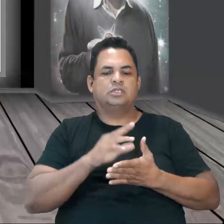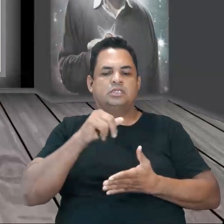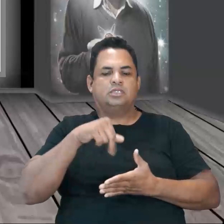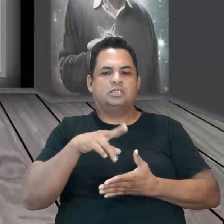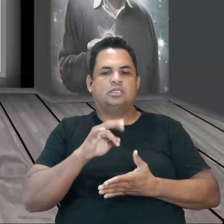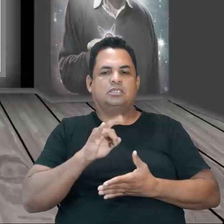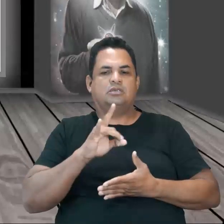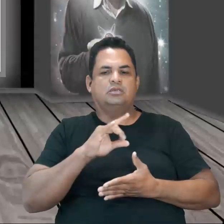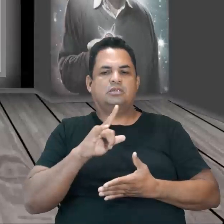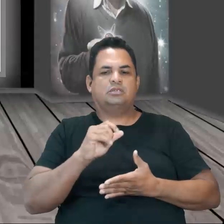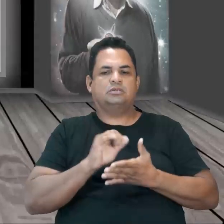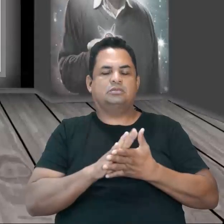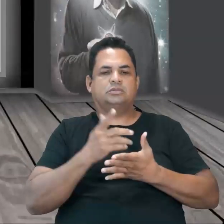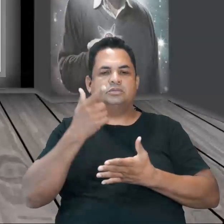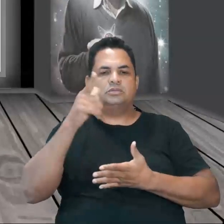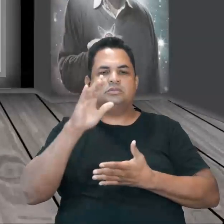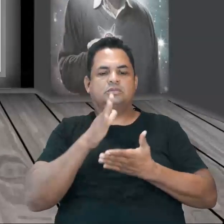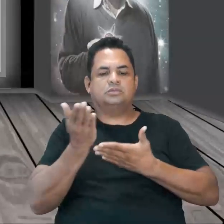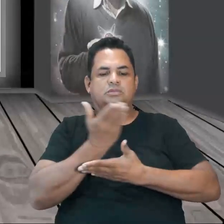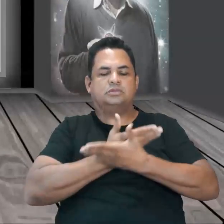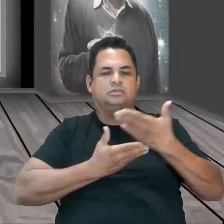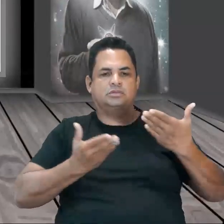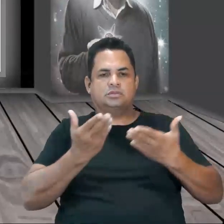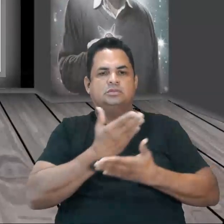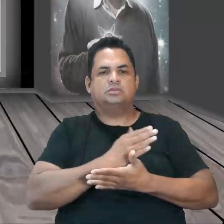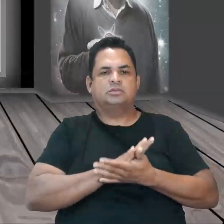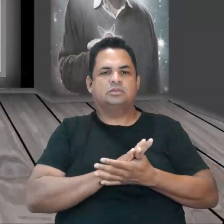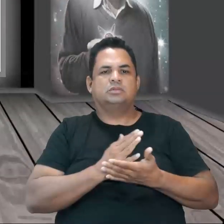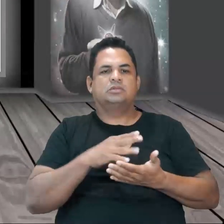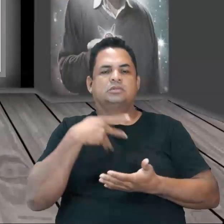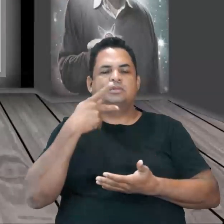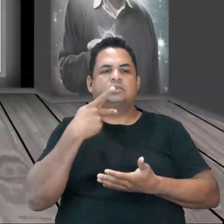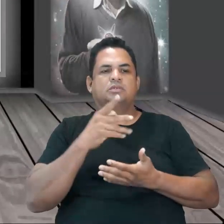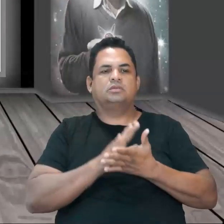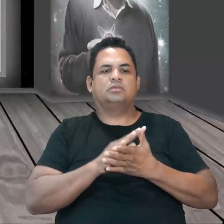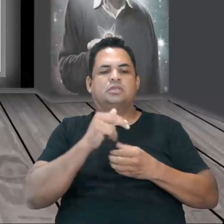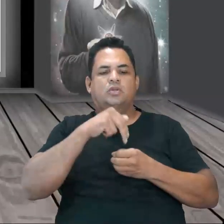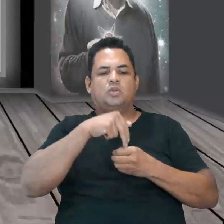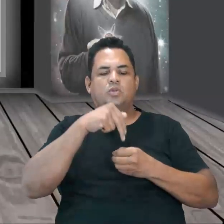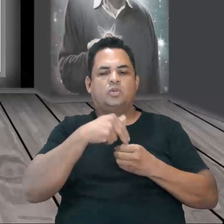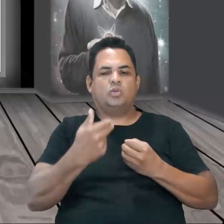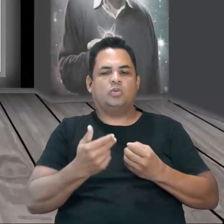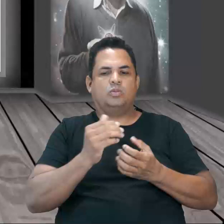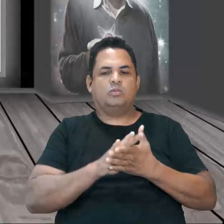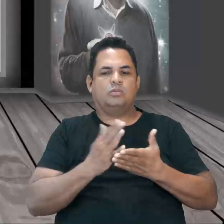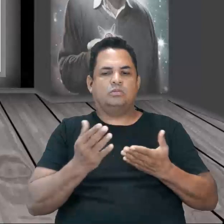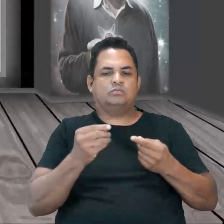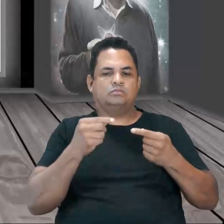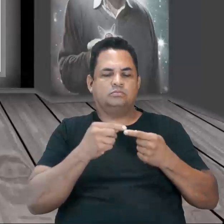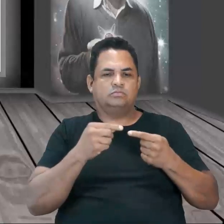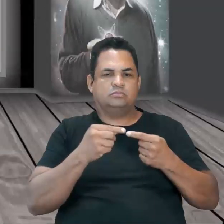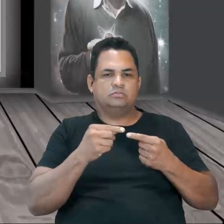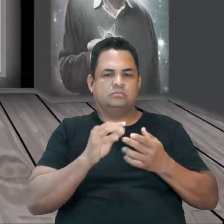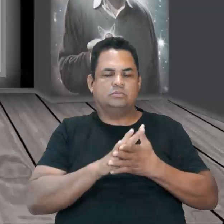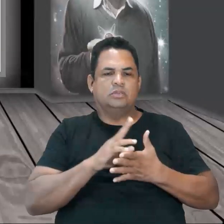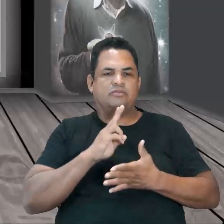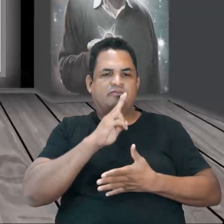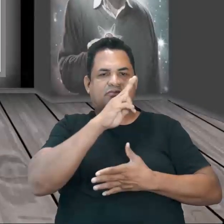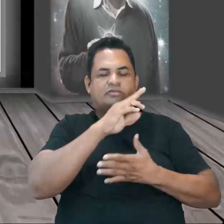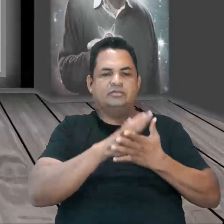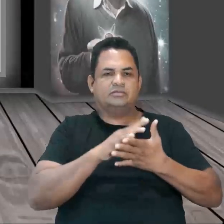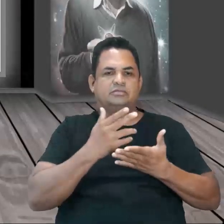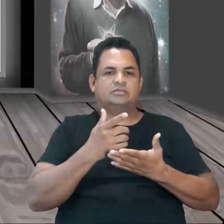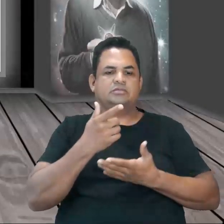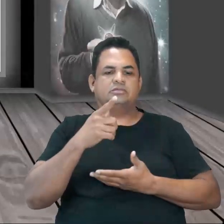ela consegue ter essa interação. Por isso que a energia nuclear é muito forte, porque o núcleo, para conseguir ficar unido, é muito forte. Mas aí já é